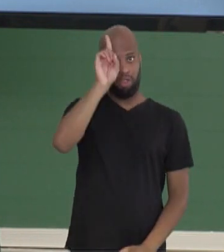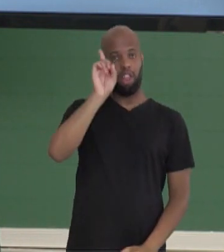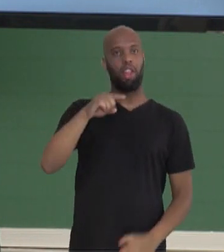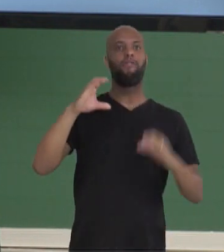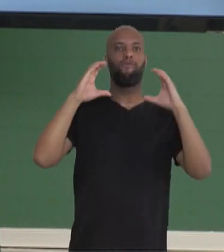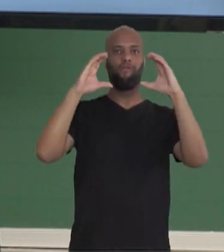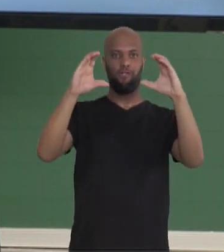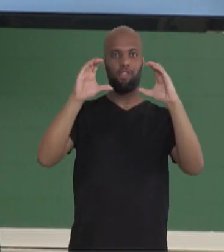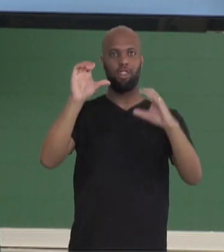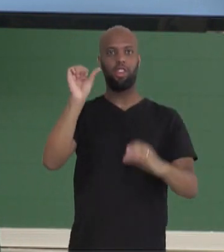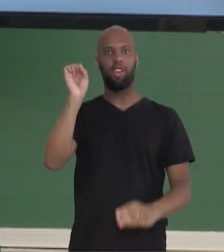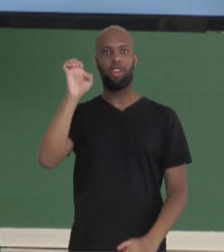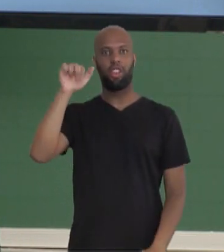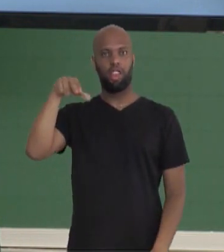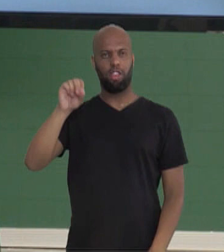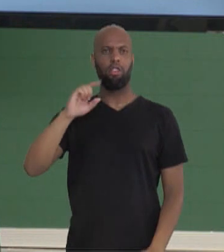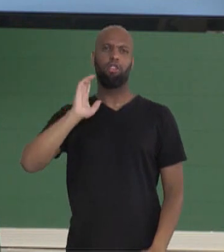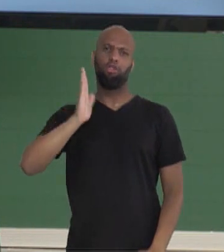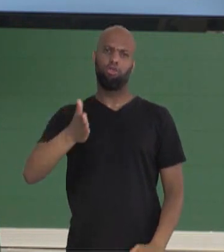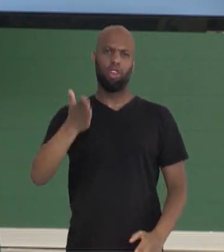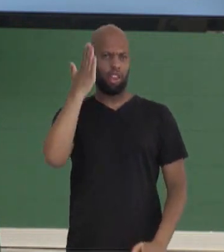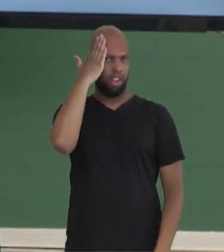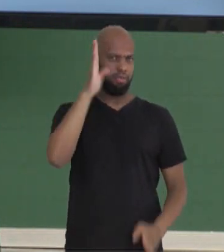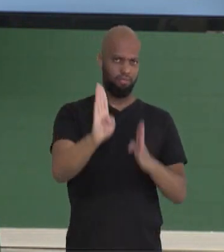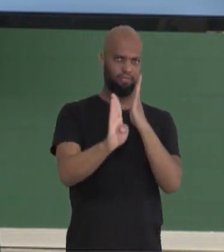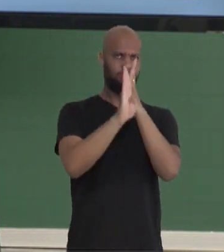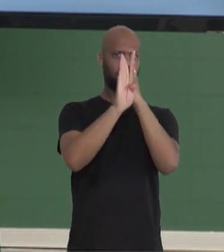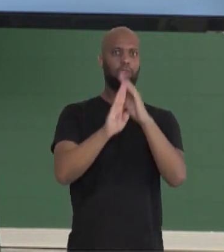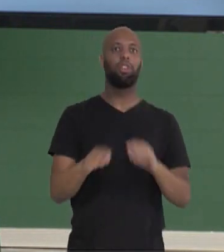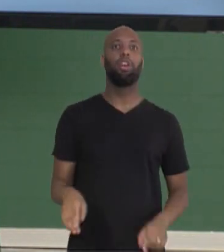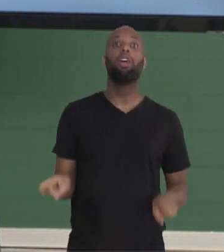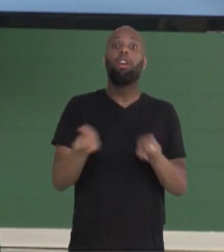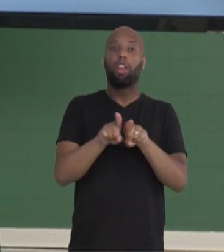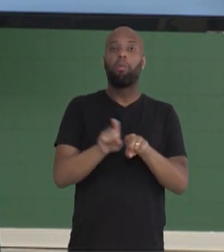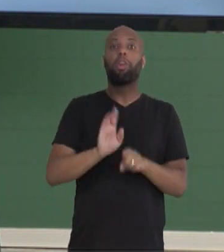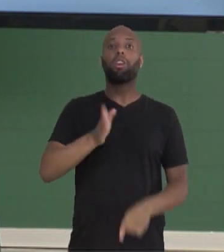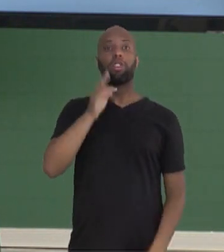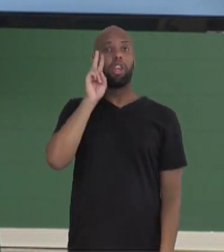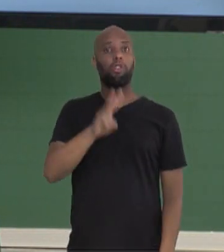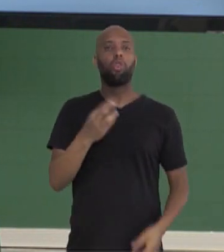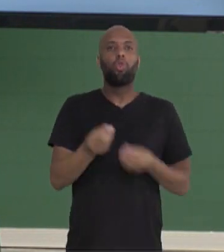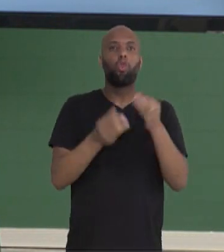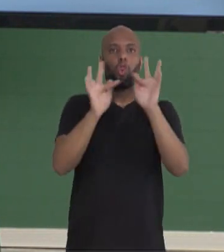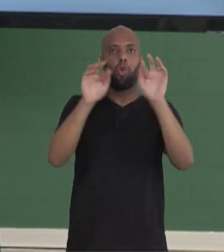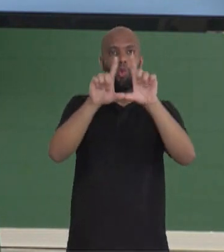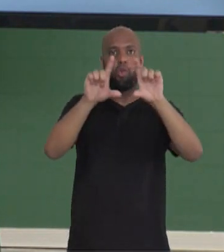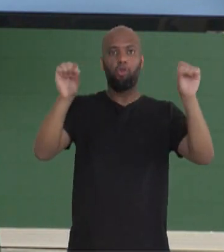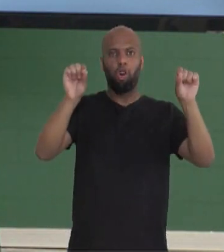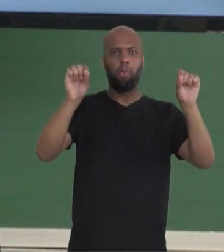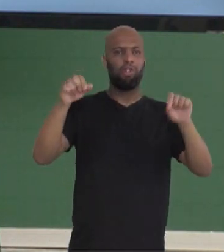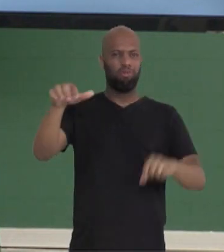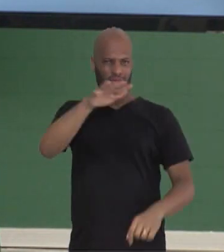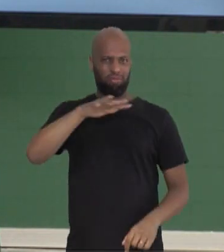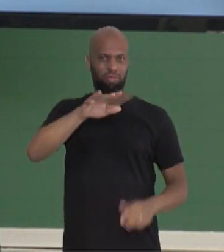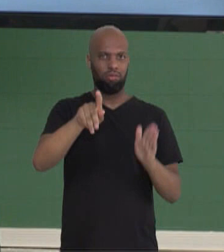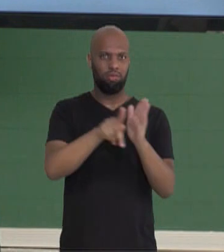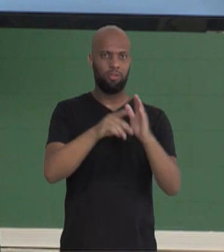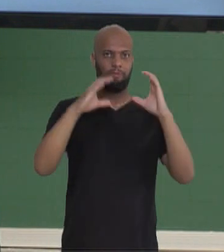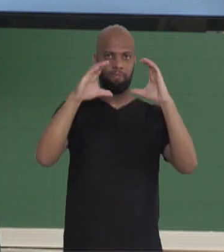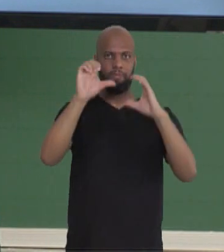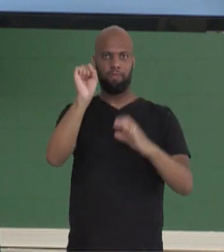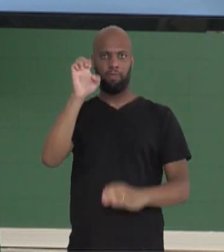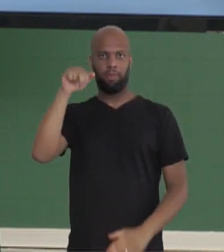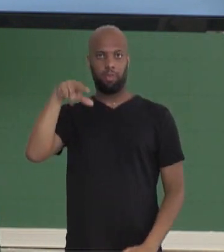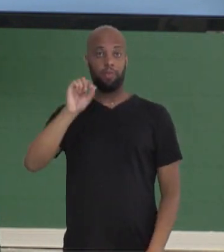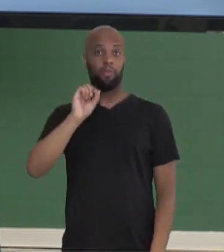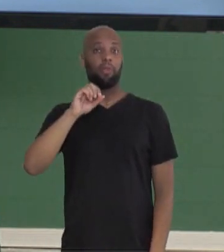seno, que a gente acabou de identificar, tá certo? E a gente viu a fórmula geral da função seno, né? Então, sempre quando a gente tiver um probleminha